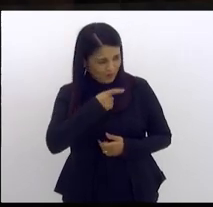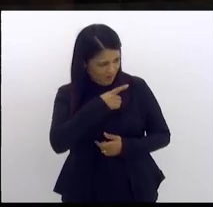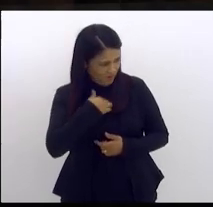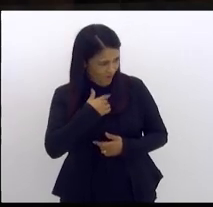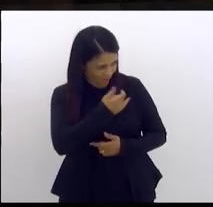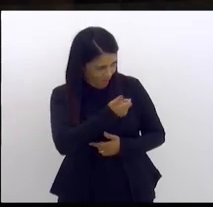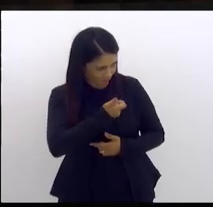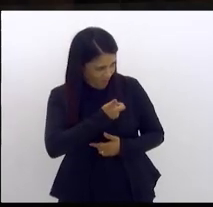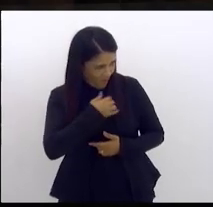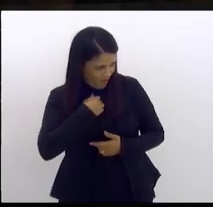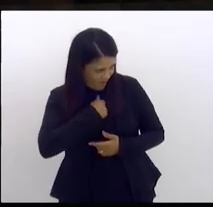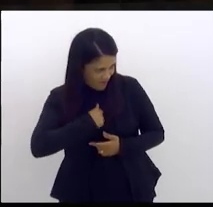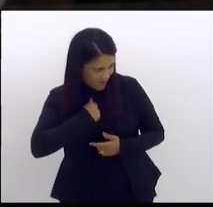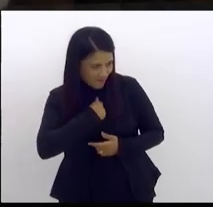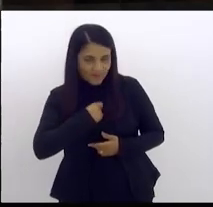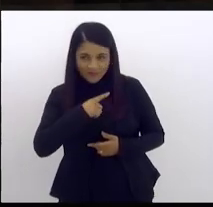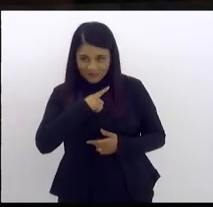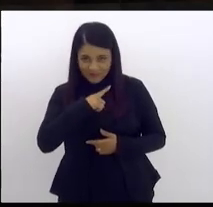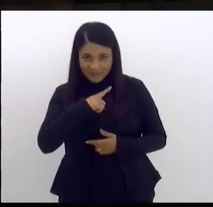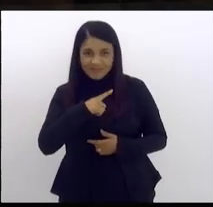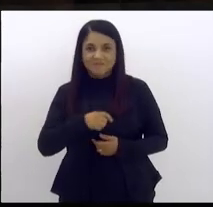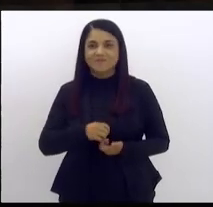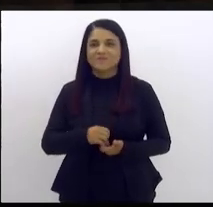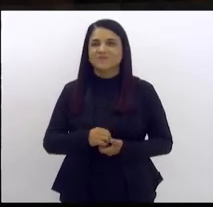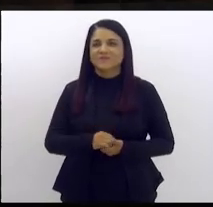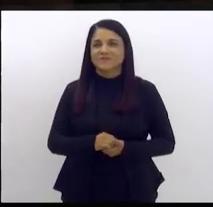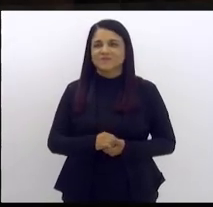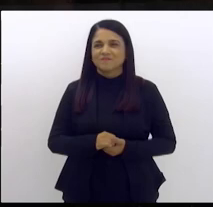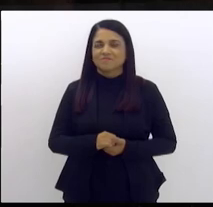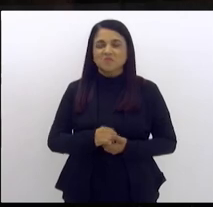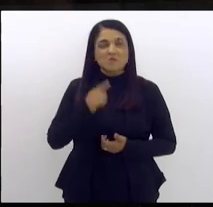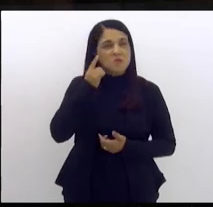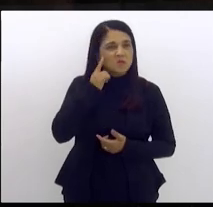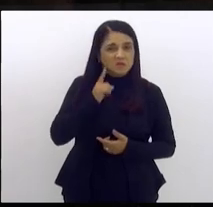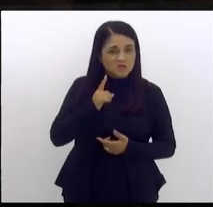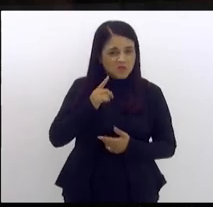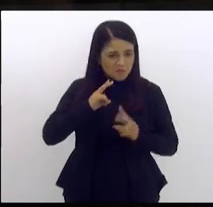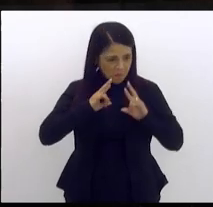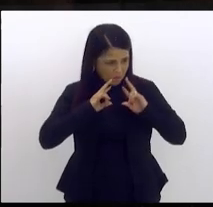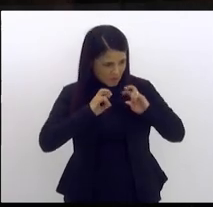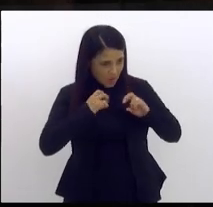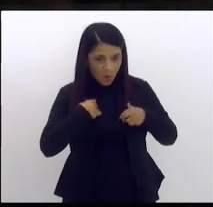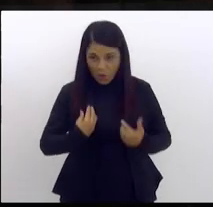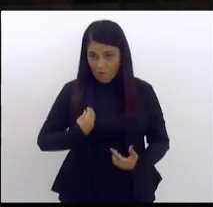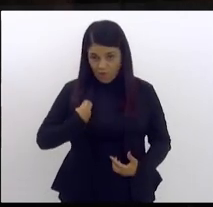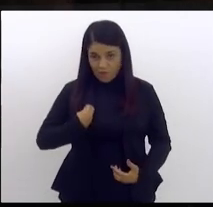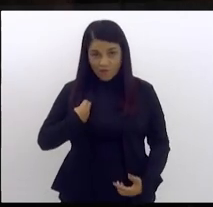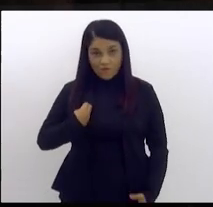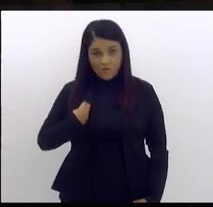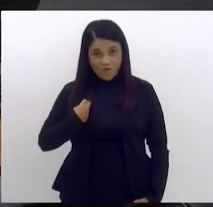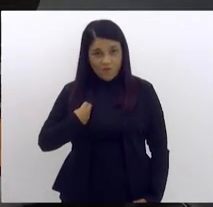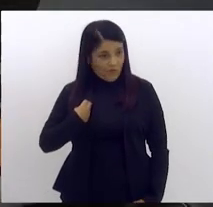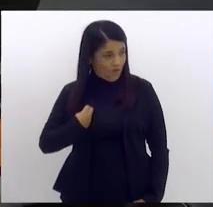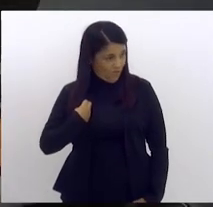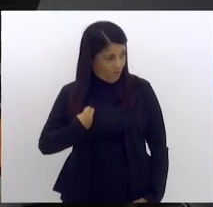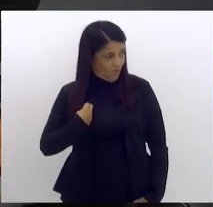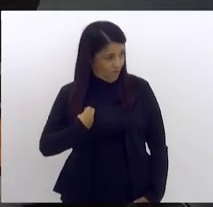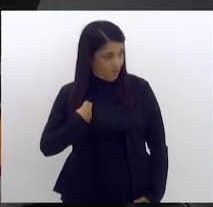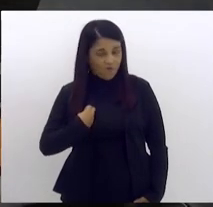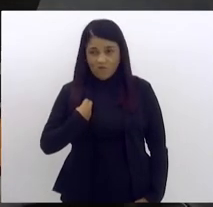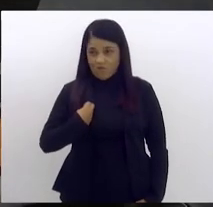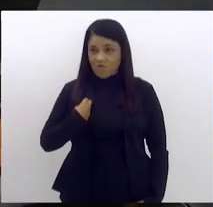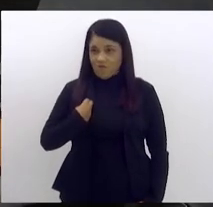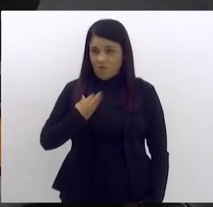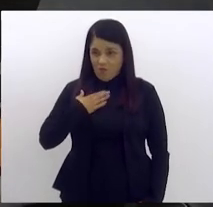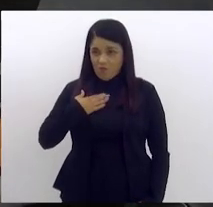né é que eh é porque eu não sei se dá para notar eu tô vivo eu